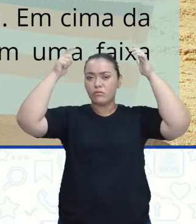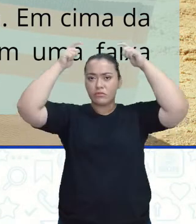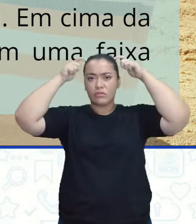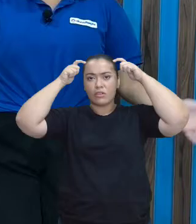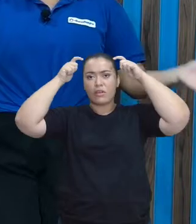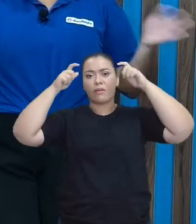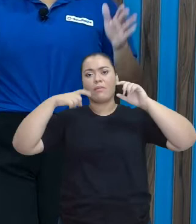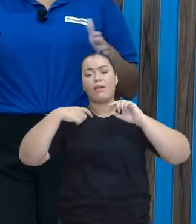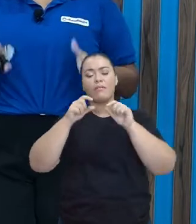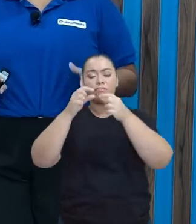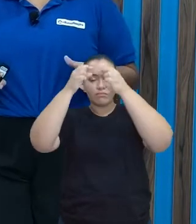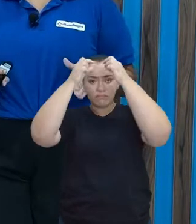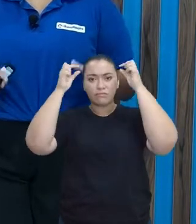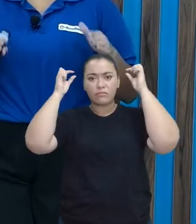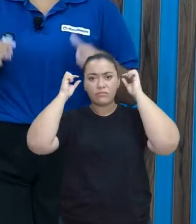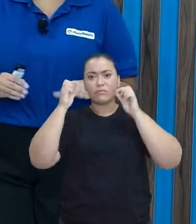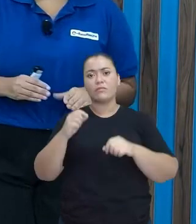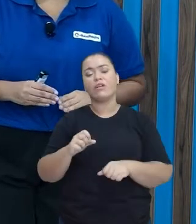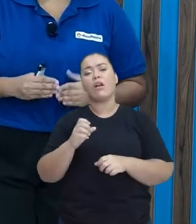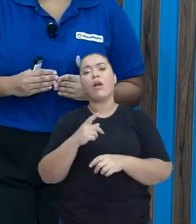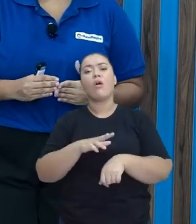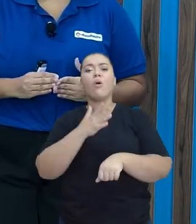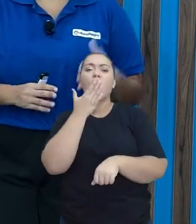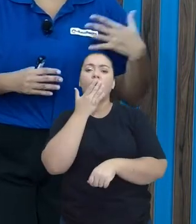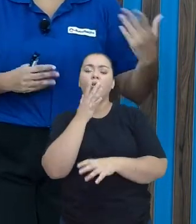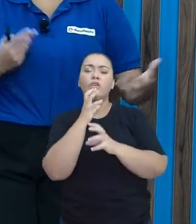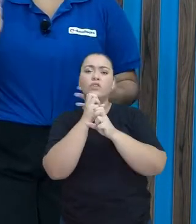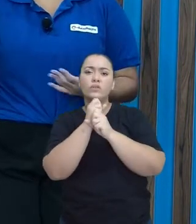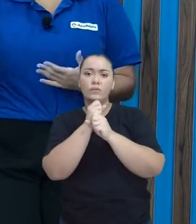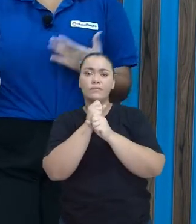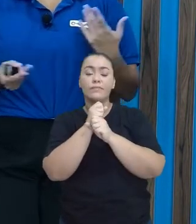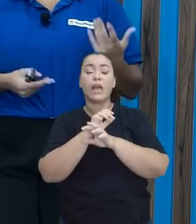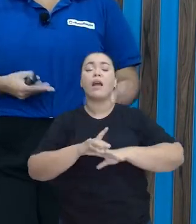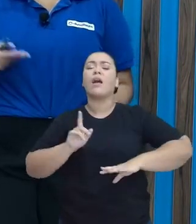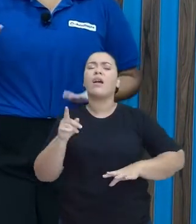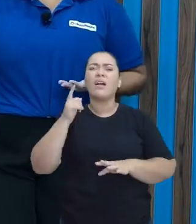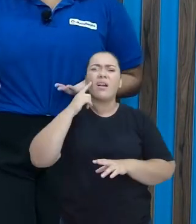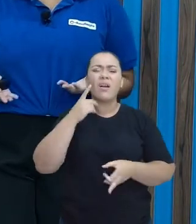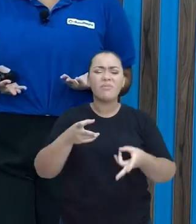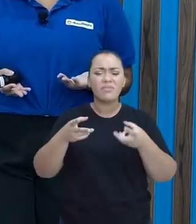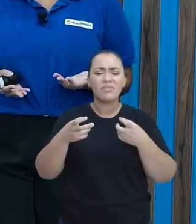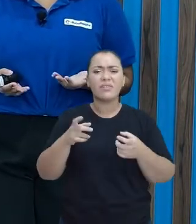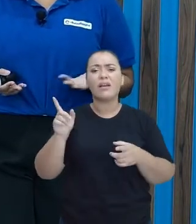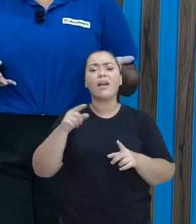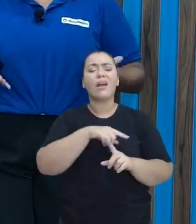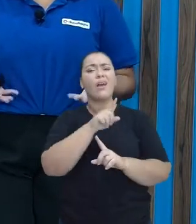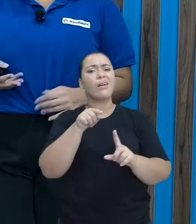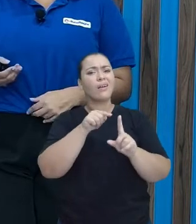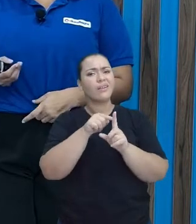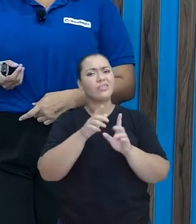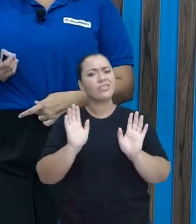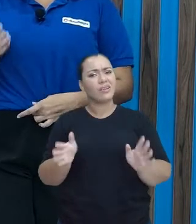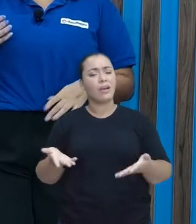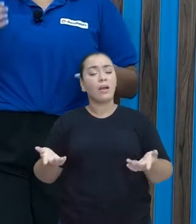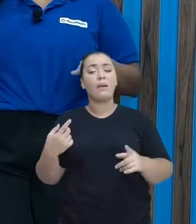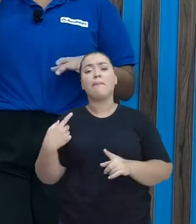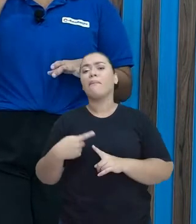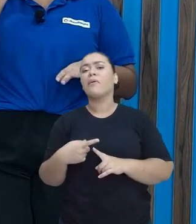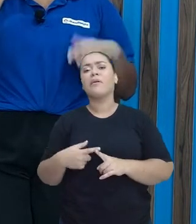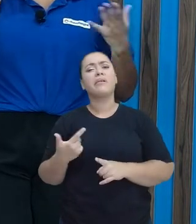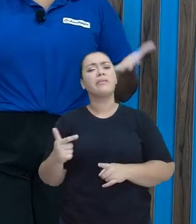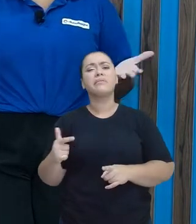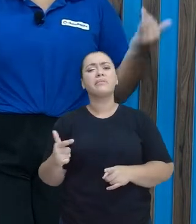escura. Observemos que essa segunda descrição ela se materializa de maneira mais objetiva. Por quê? Porque não